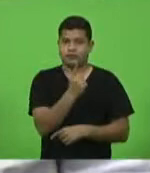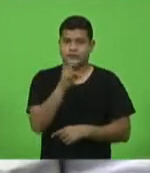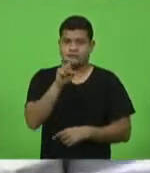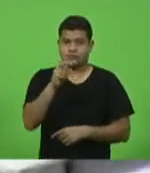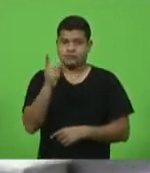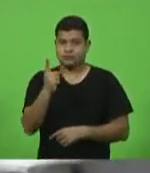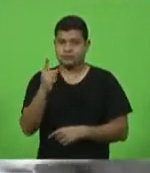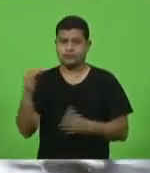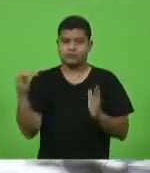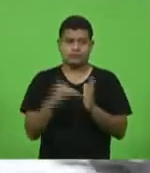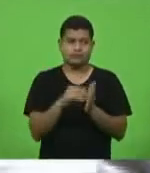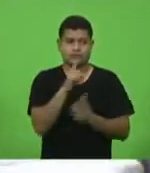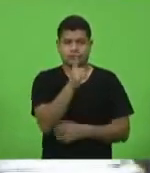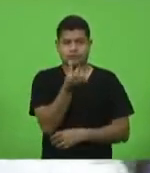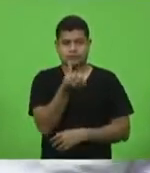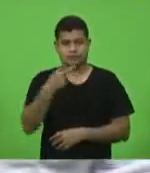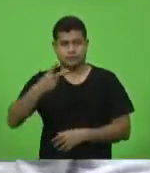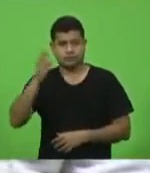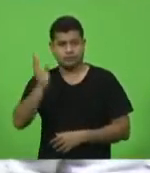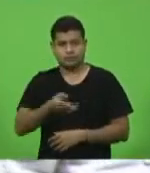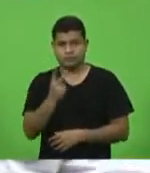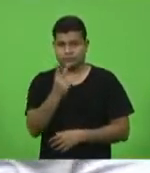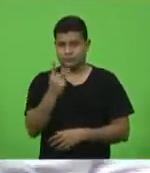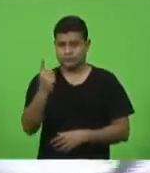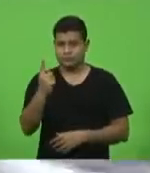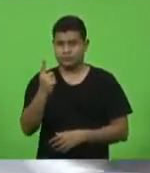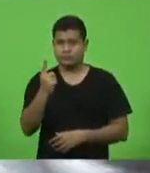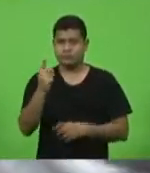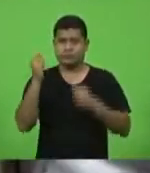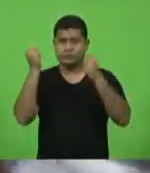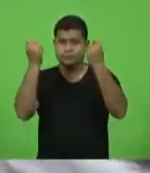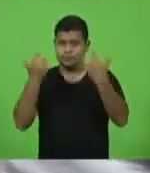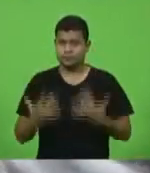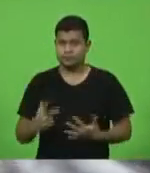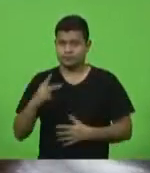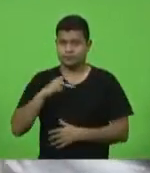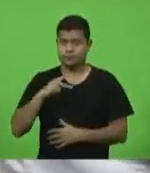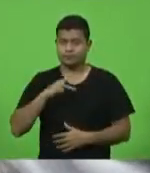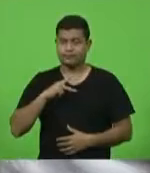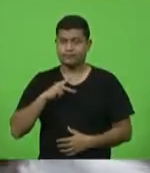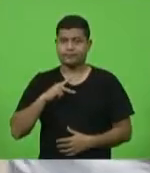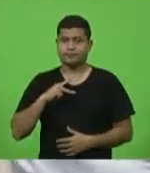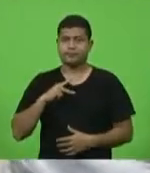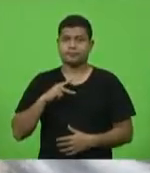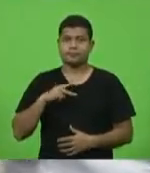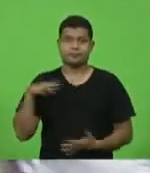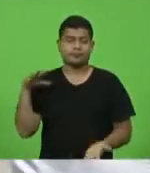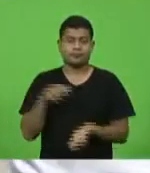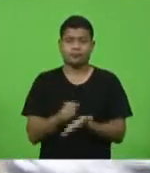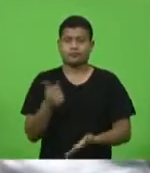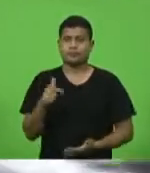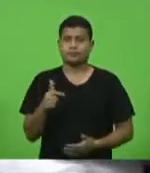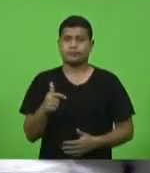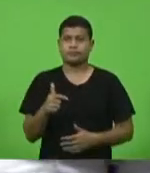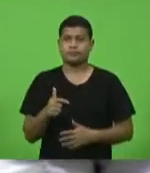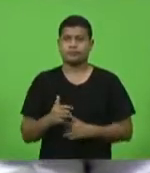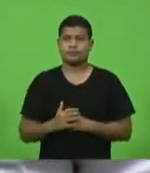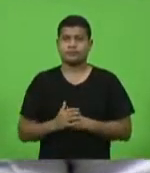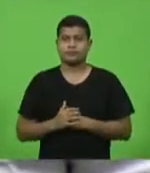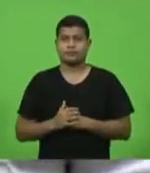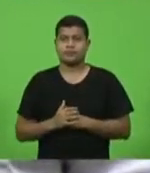a 162, barra 2021. Explicações pessoais. Não houve oradores